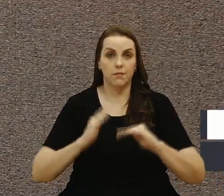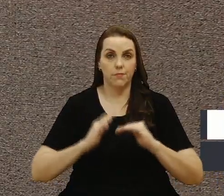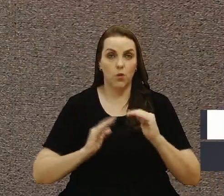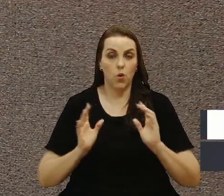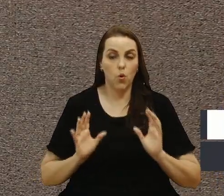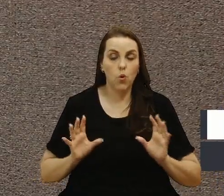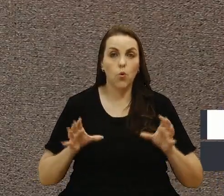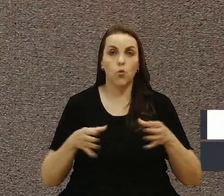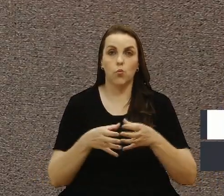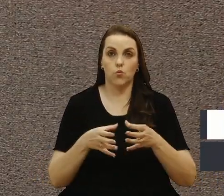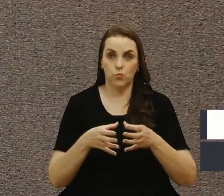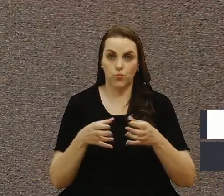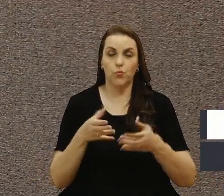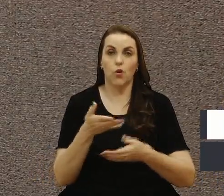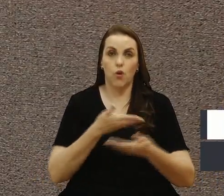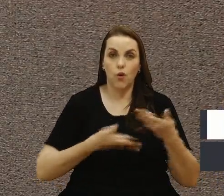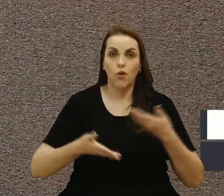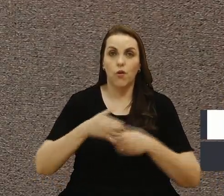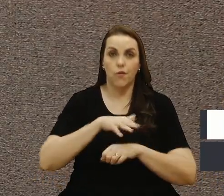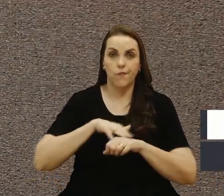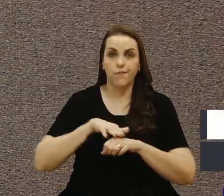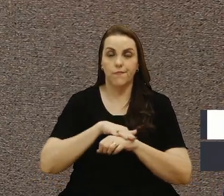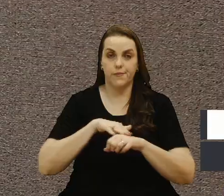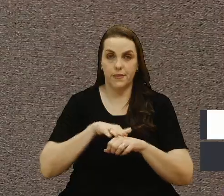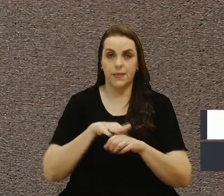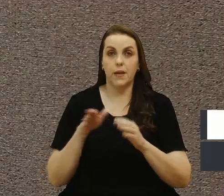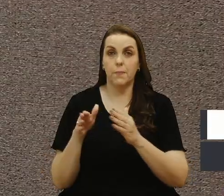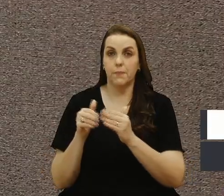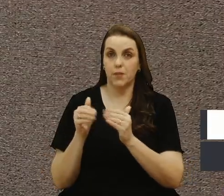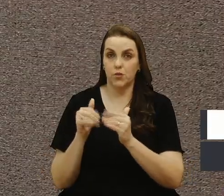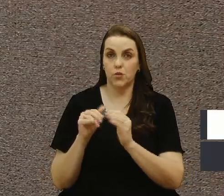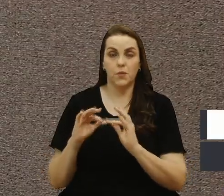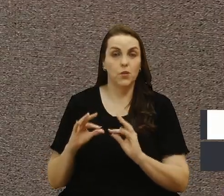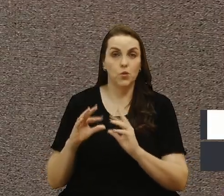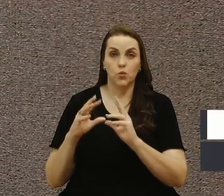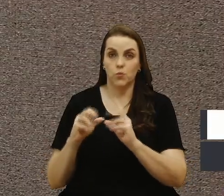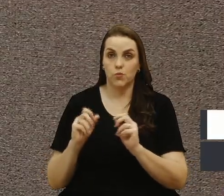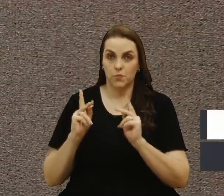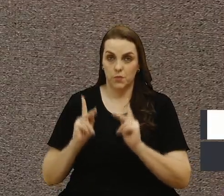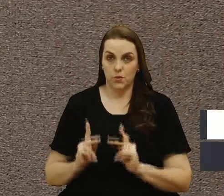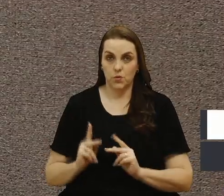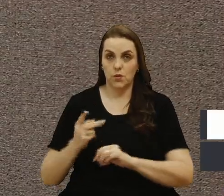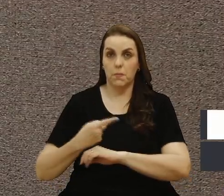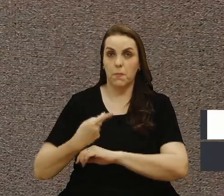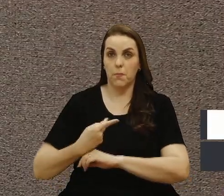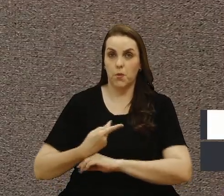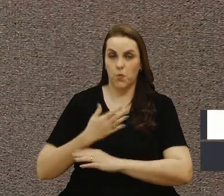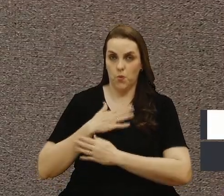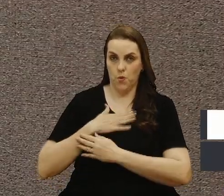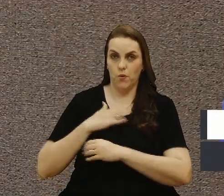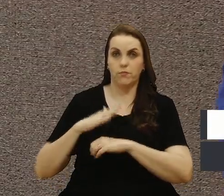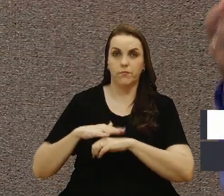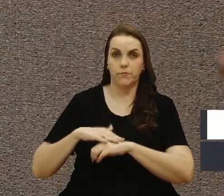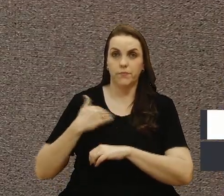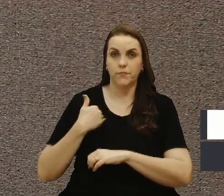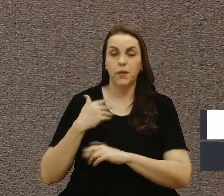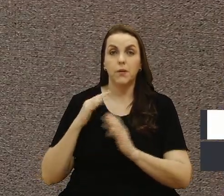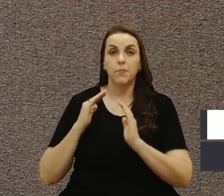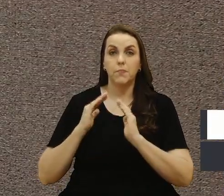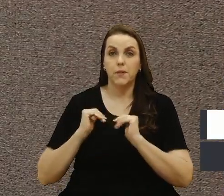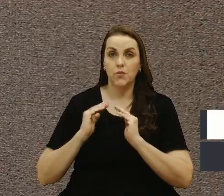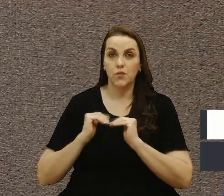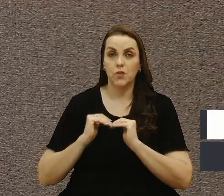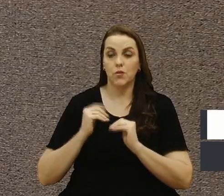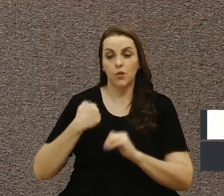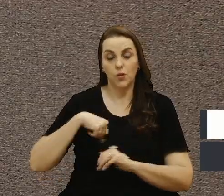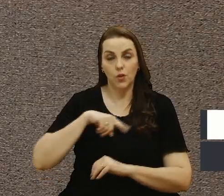inclusive, já fiz a solicitação para todas as pessoas que me procuraram, pedindo que a gente, de alguma maneira,